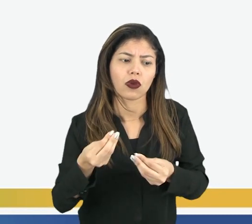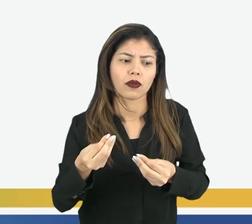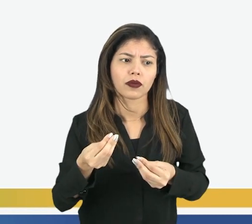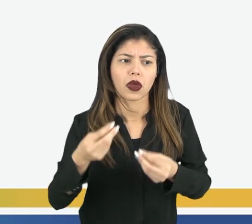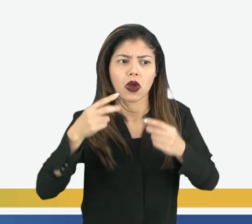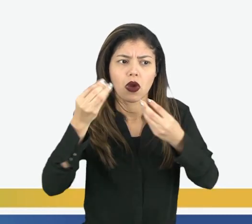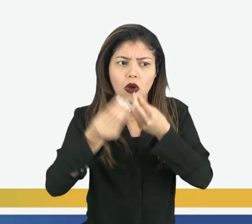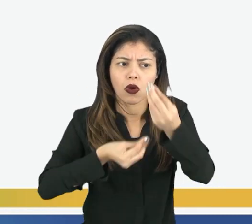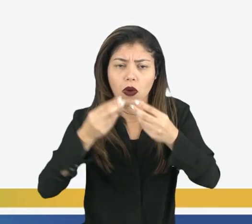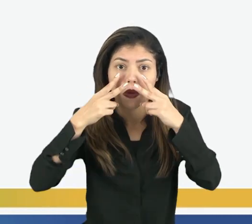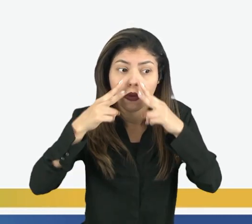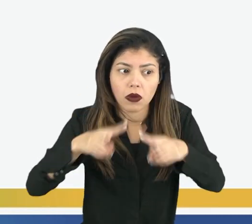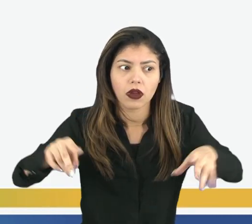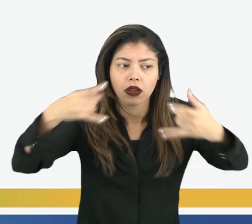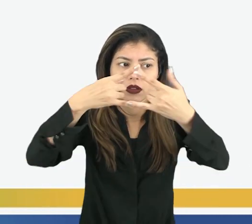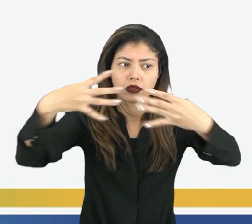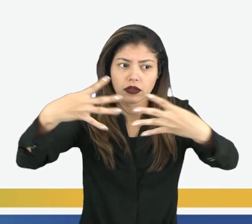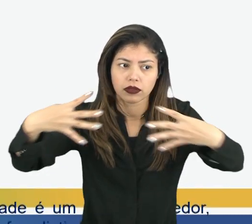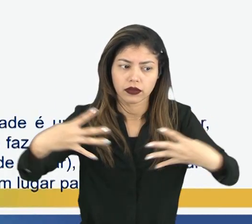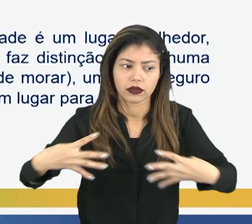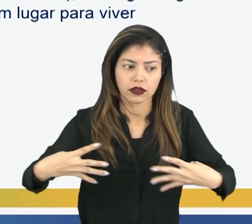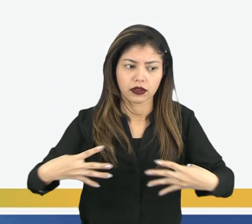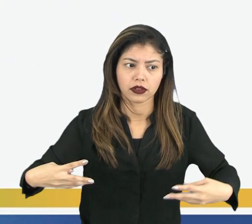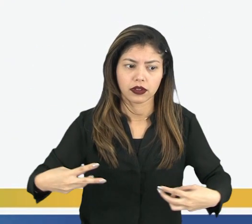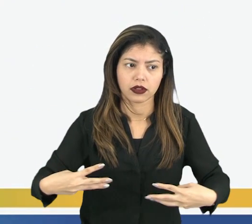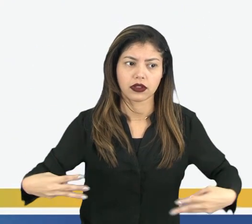é vista pelo eu lírico?